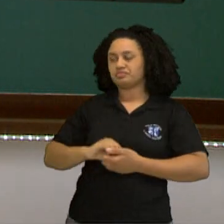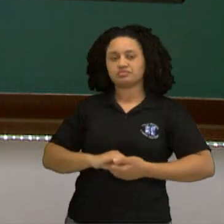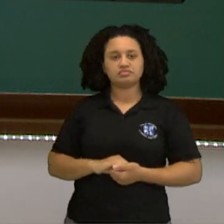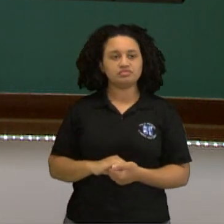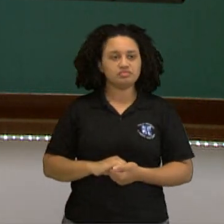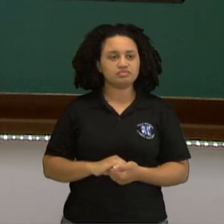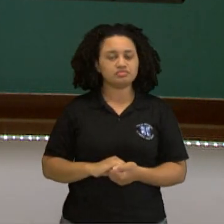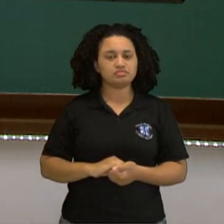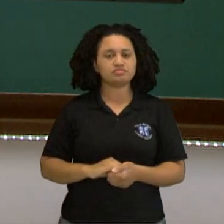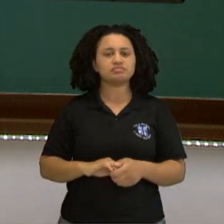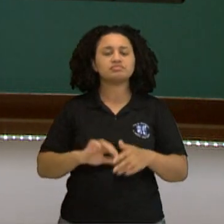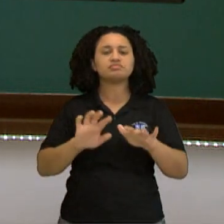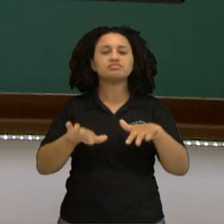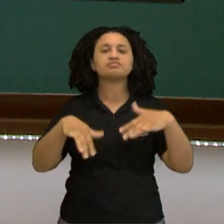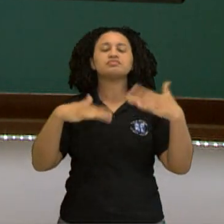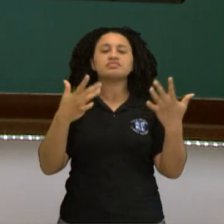iguais.